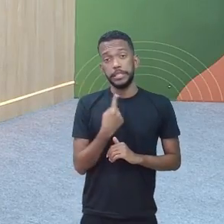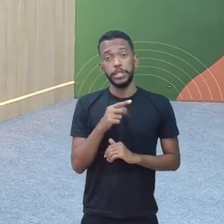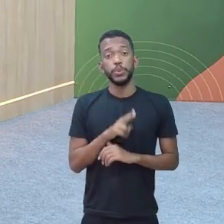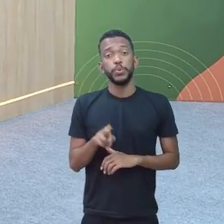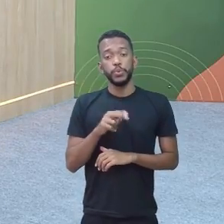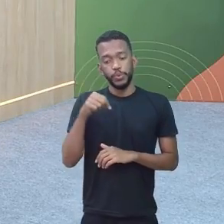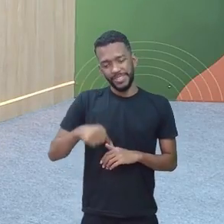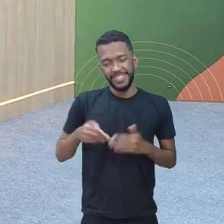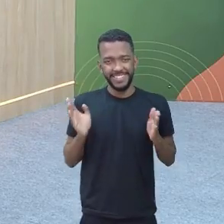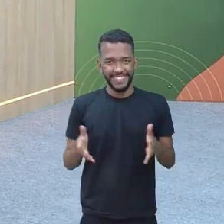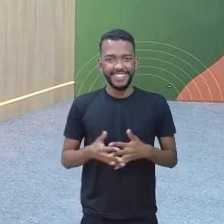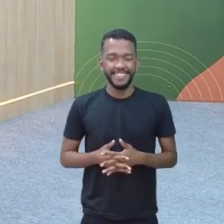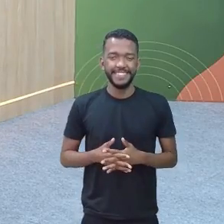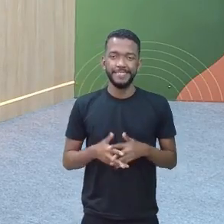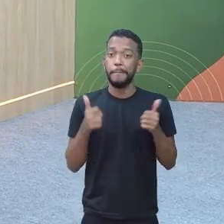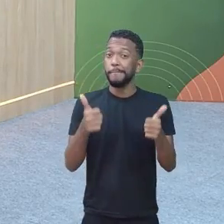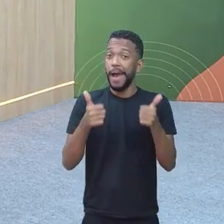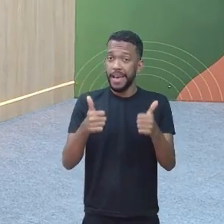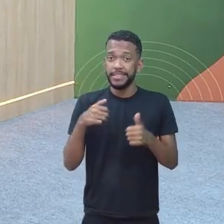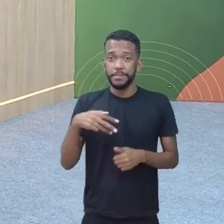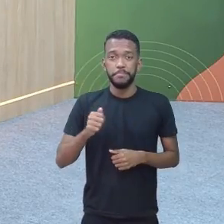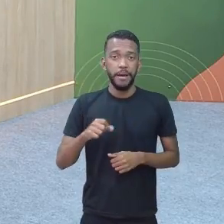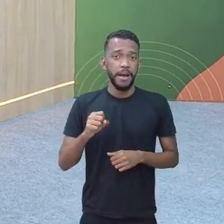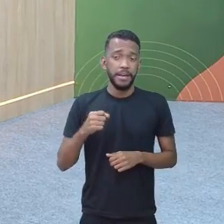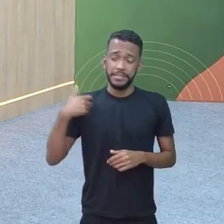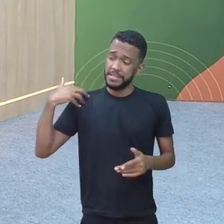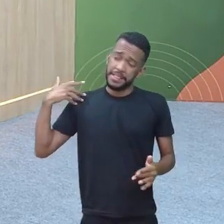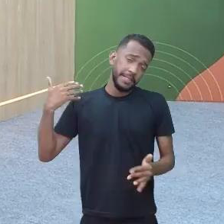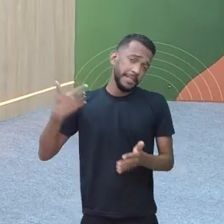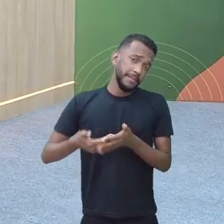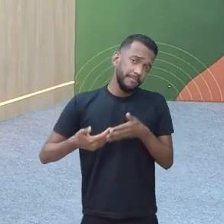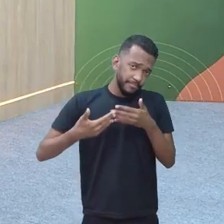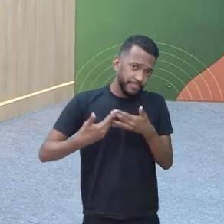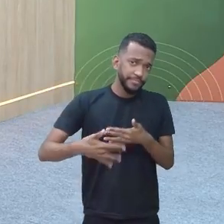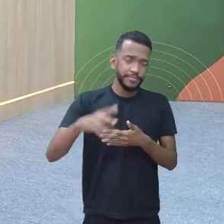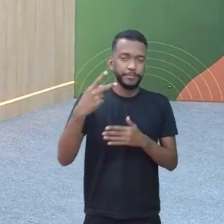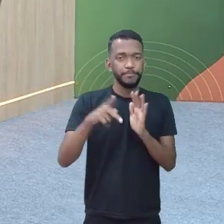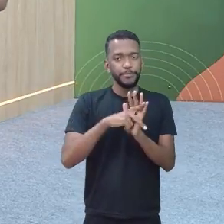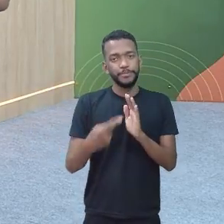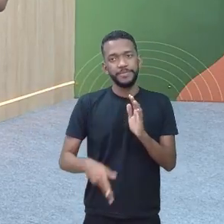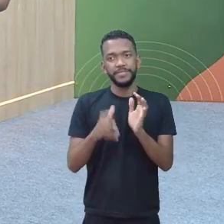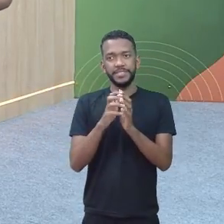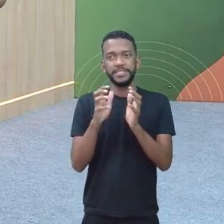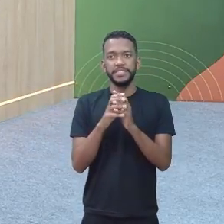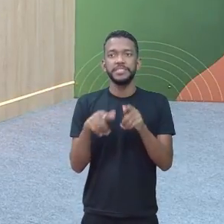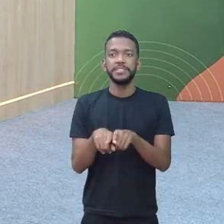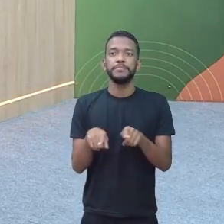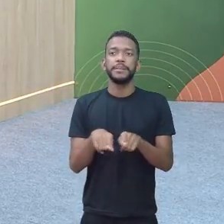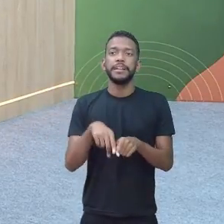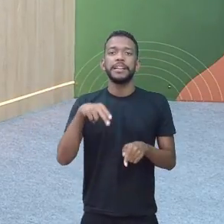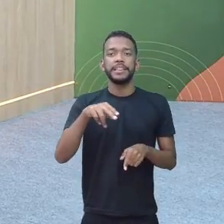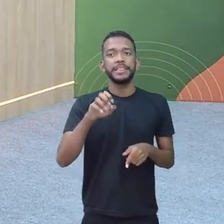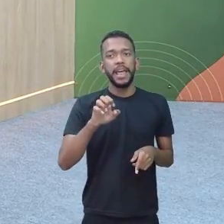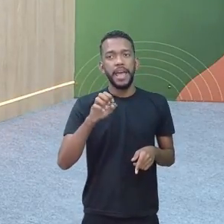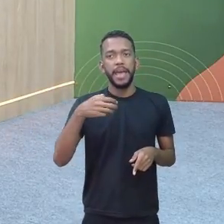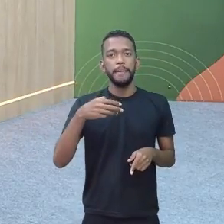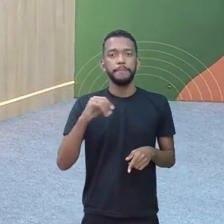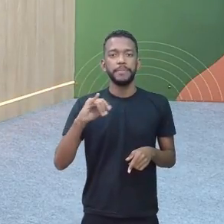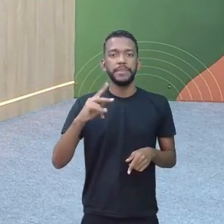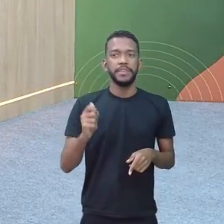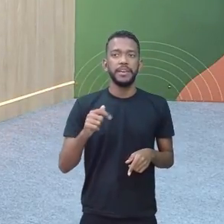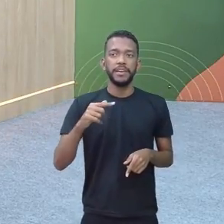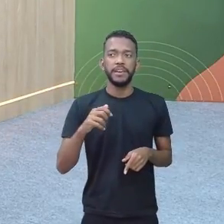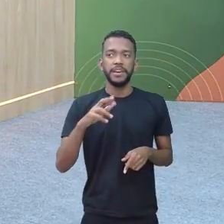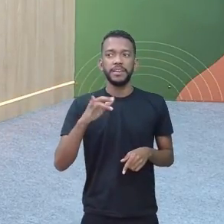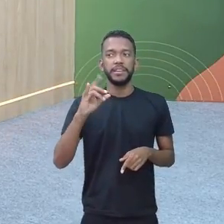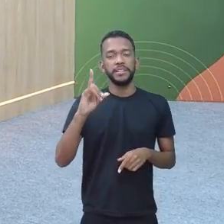aqui, sem prazo de validade desde sempre, né, em Recife. E o né, minha querida, que, por exemplo, foi uma expressão utilizada